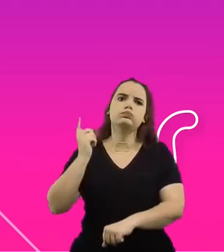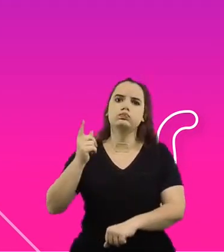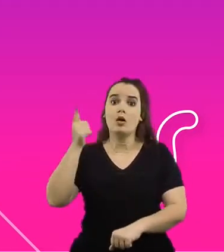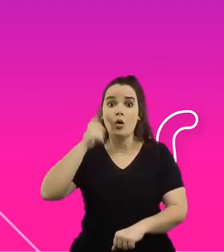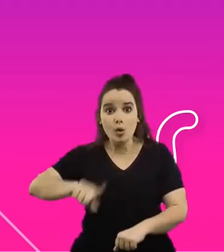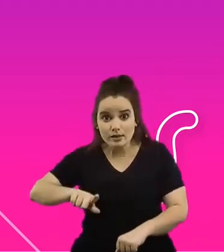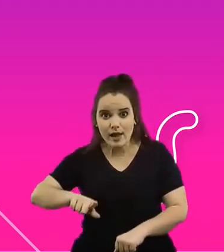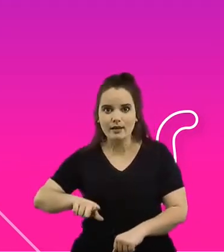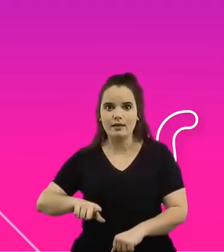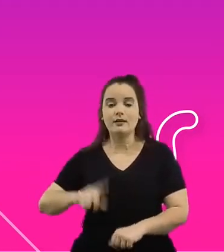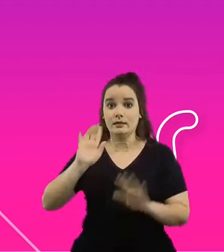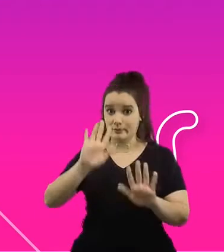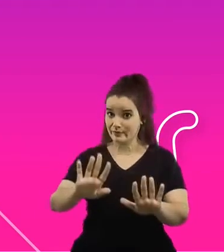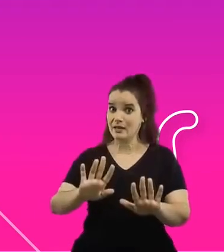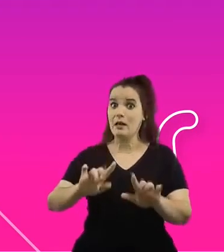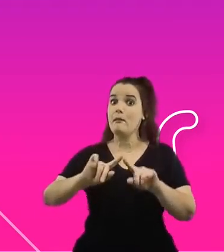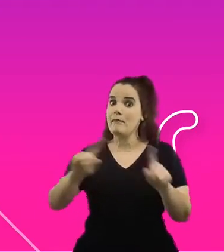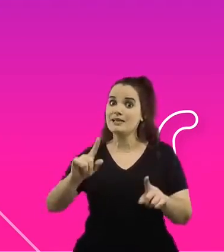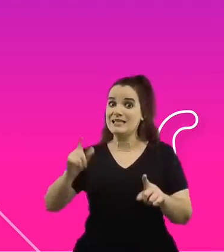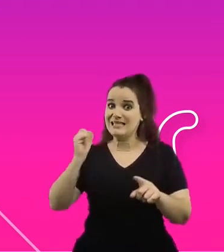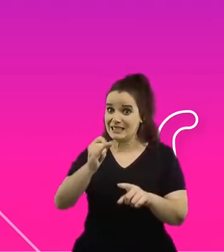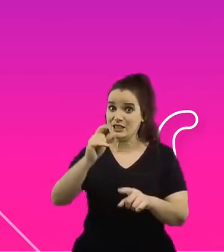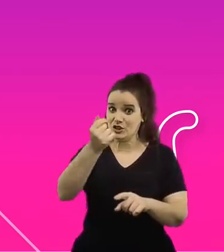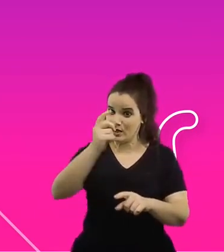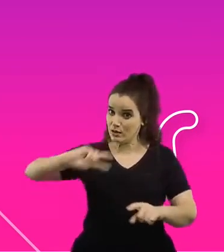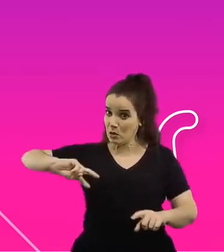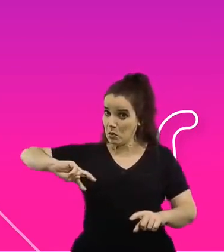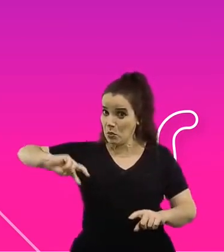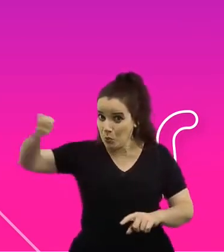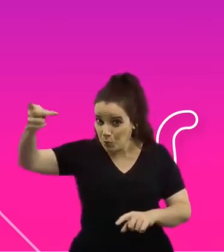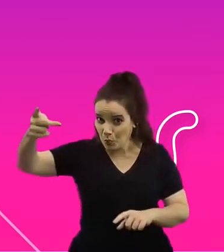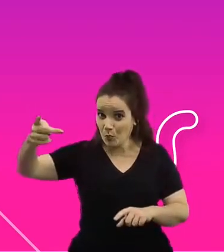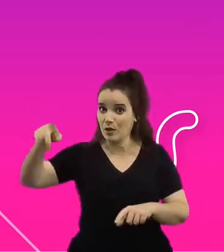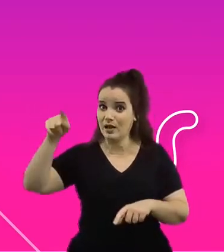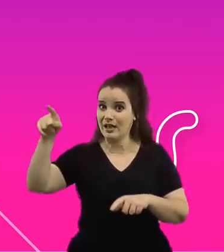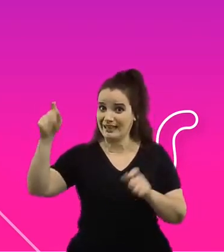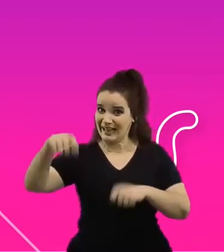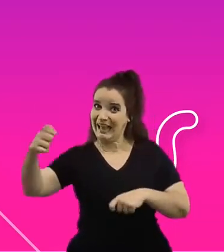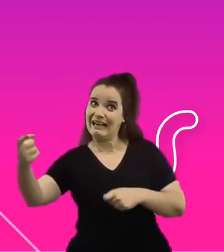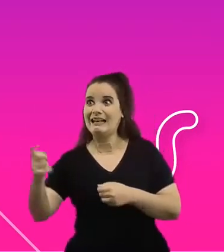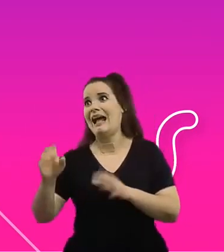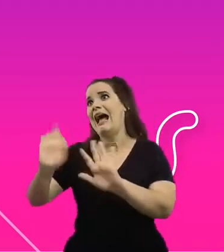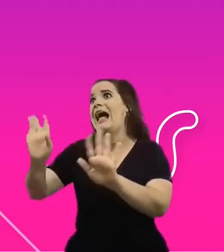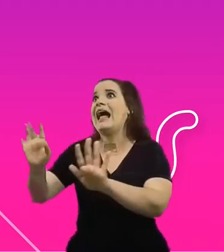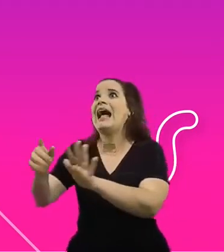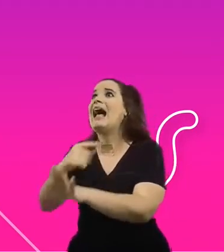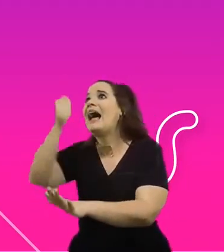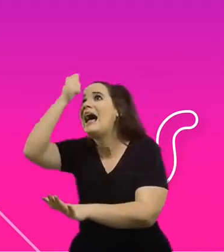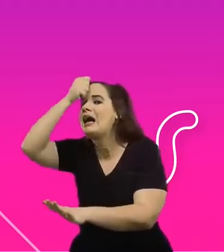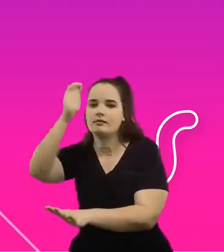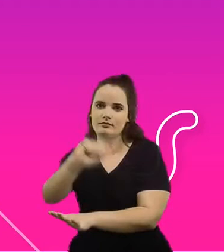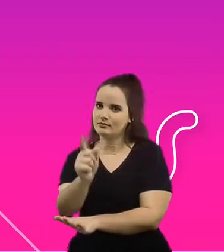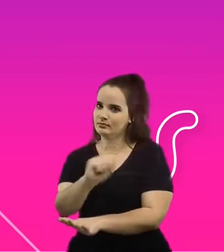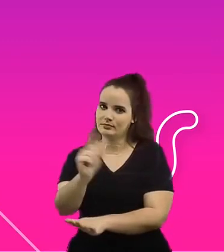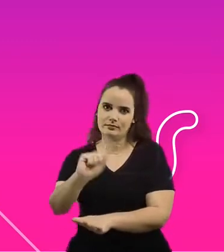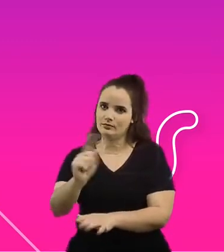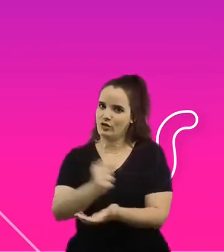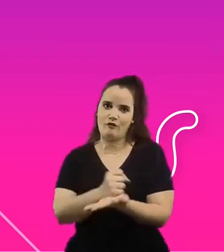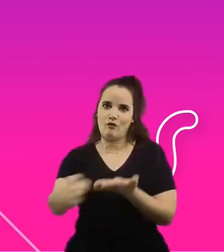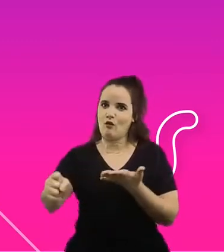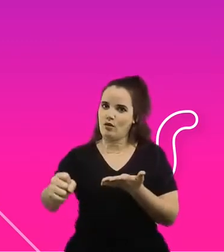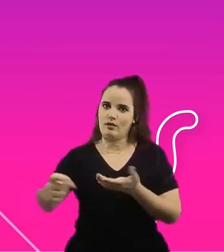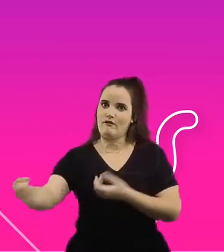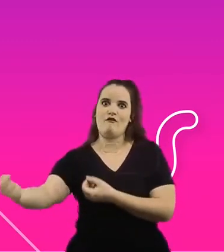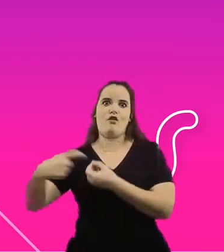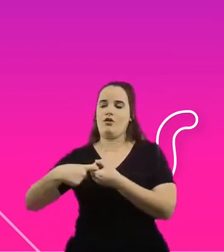irrevogável, ou seja, uma vez que o dinheiro foi, ele não pode voltar para a sua conta, certo? A transação ali, ela